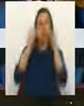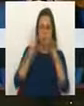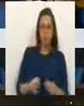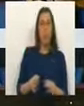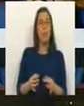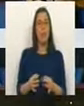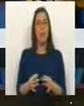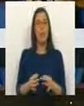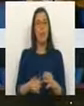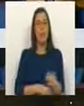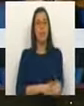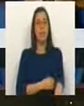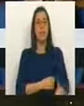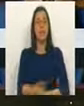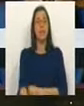próprias.